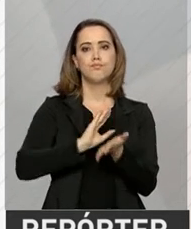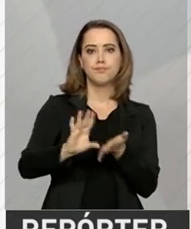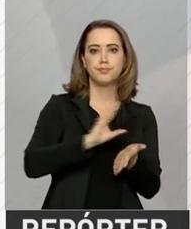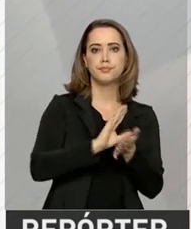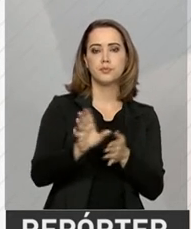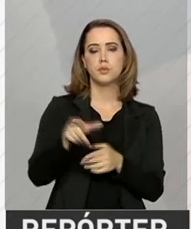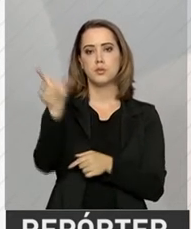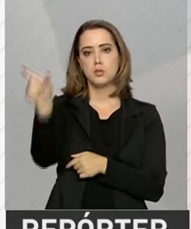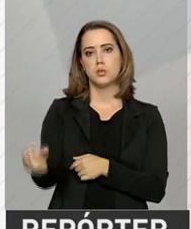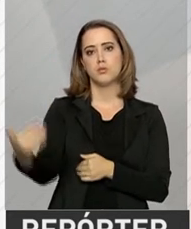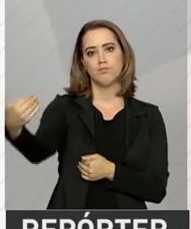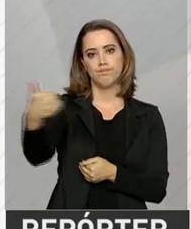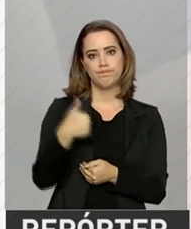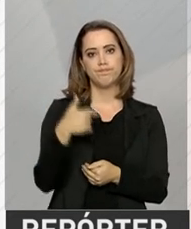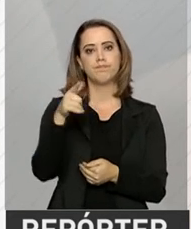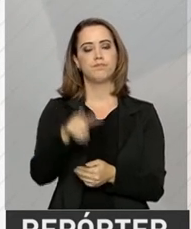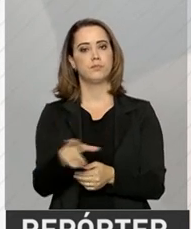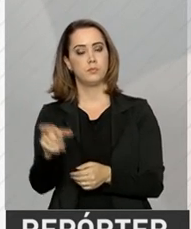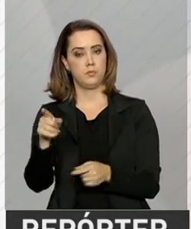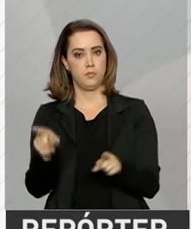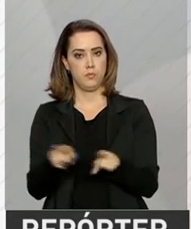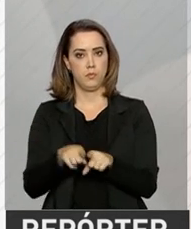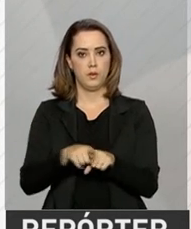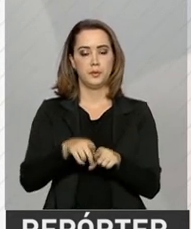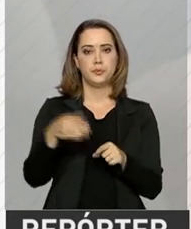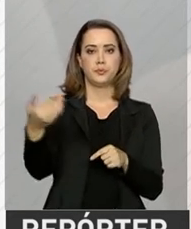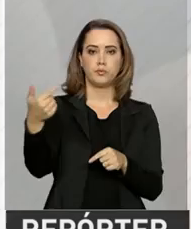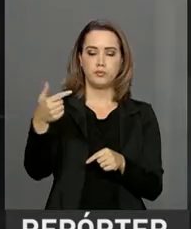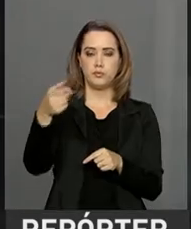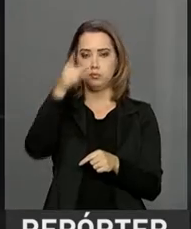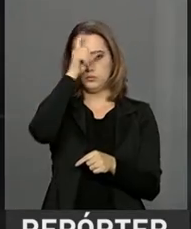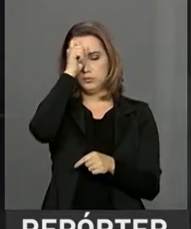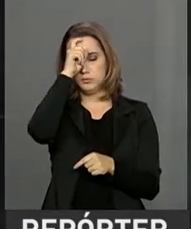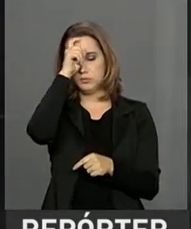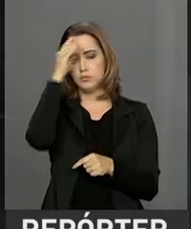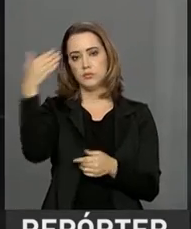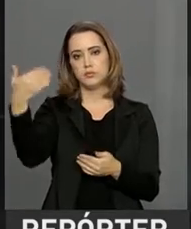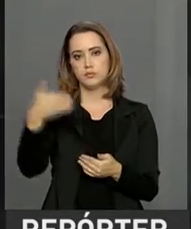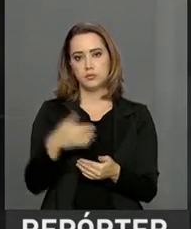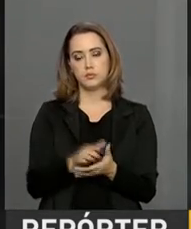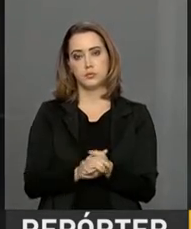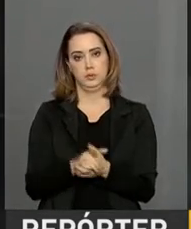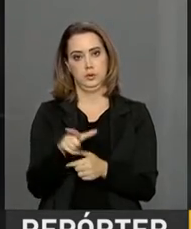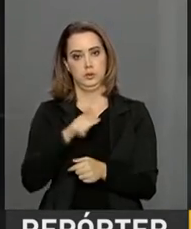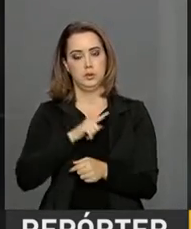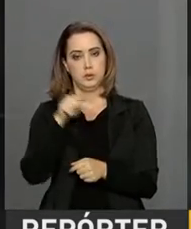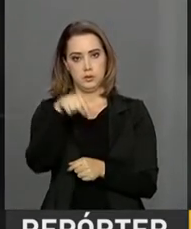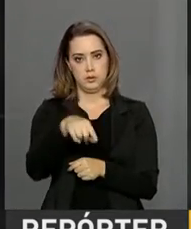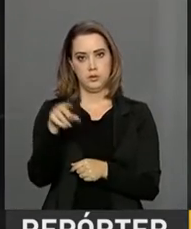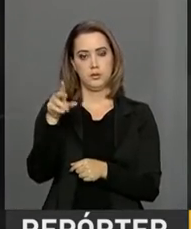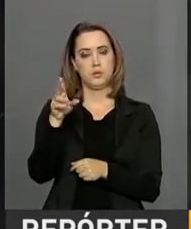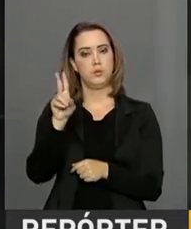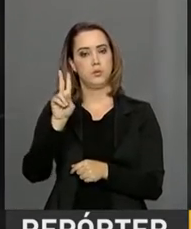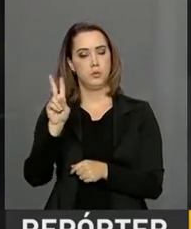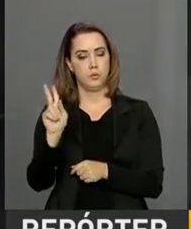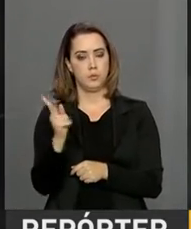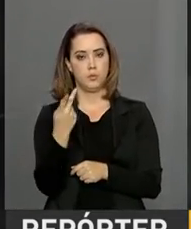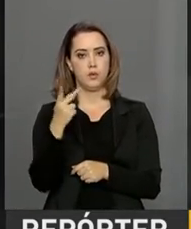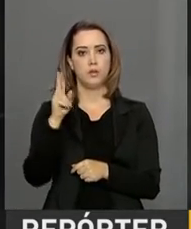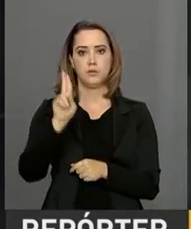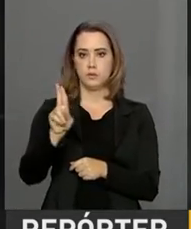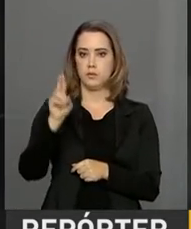ambulatoriais internações nos hospitais universitários aqui no hospital universitário de brasília cerca de